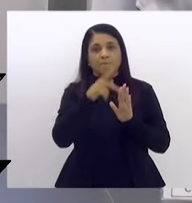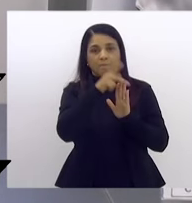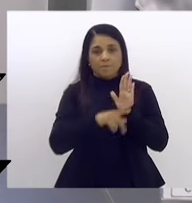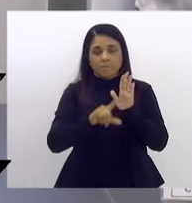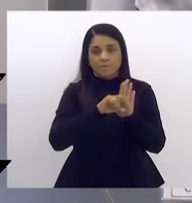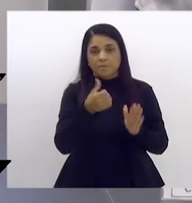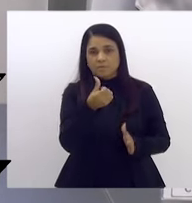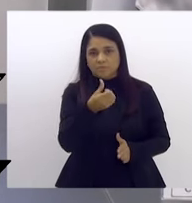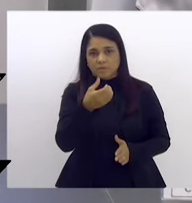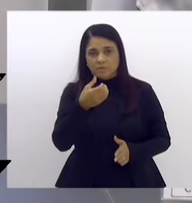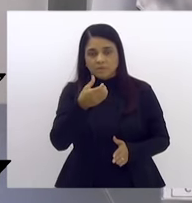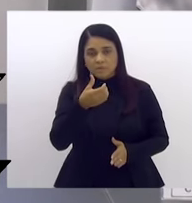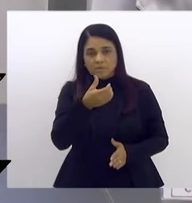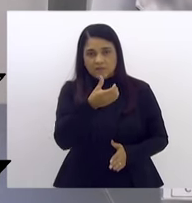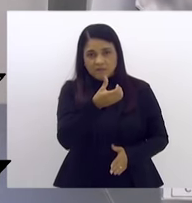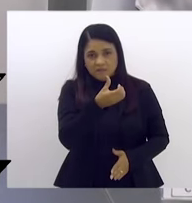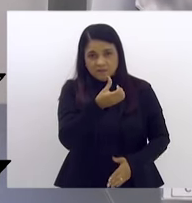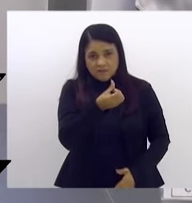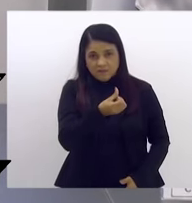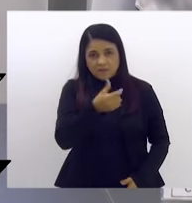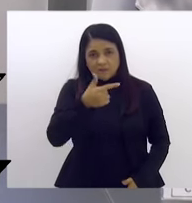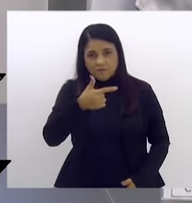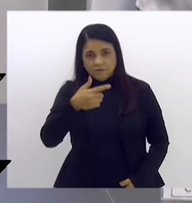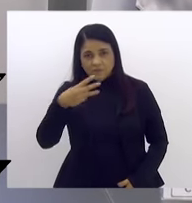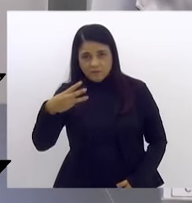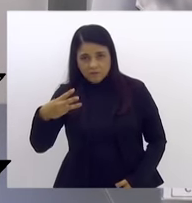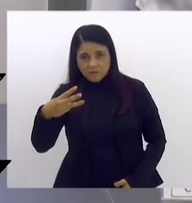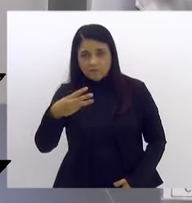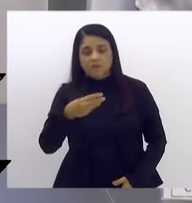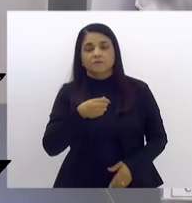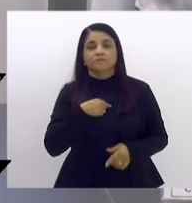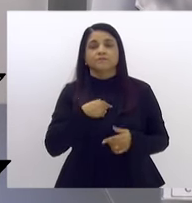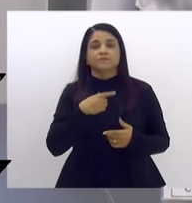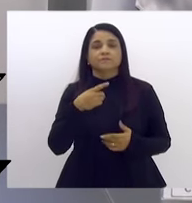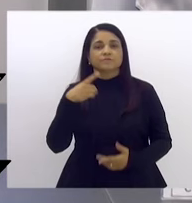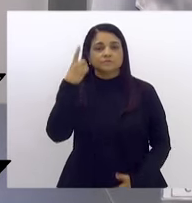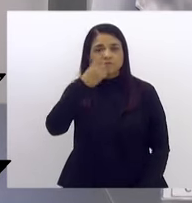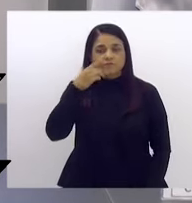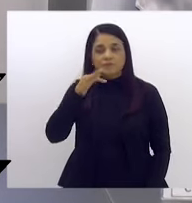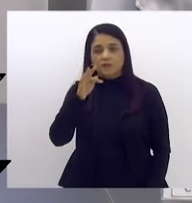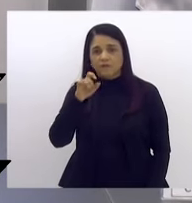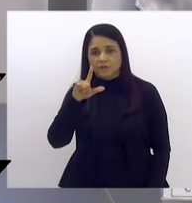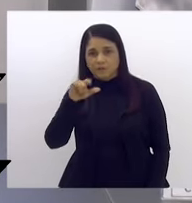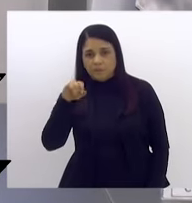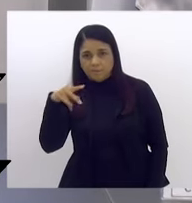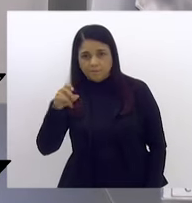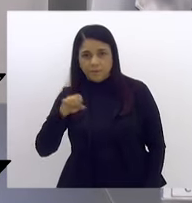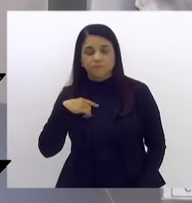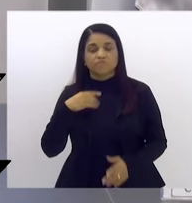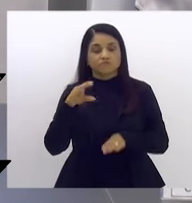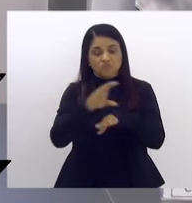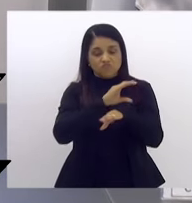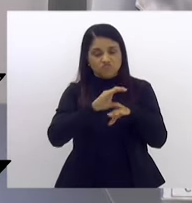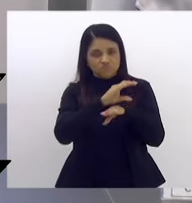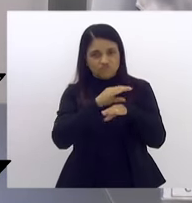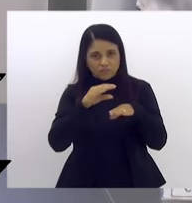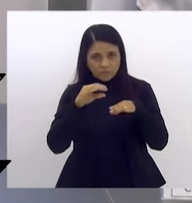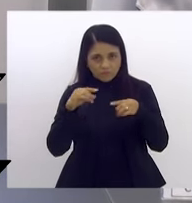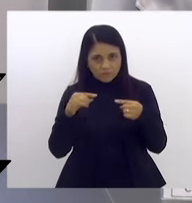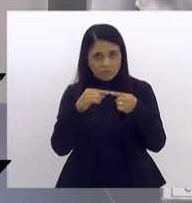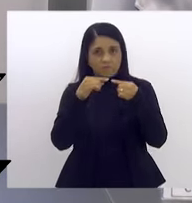23 o deputado Felipinho raves havia dado parecer pela constitucionalidade mas